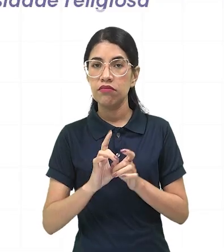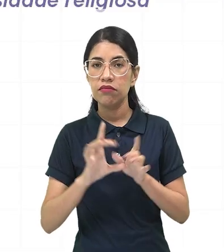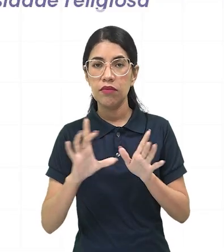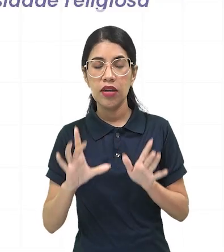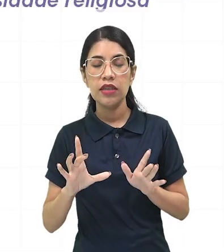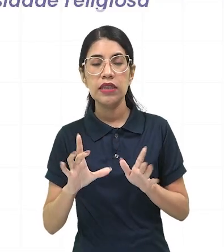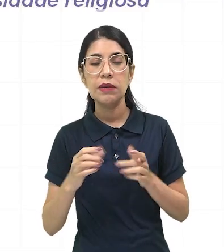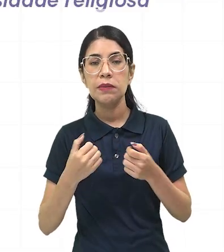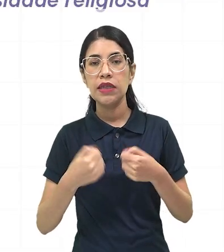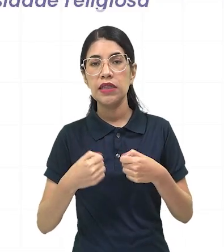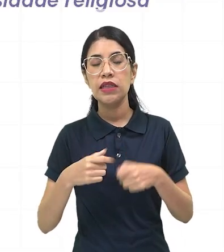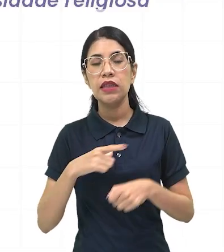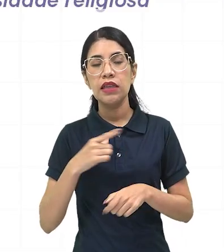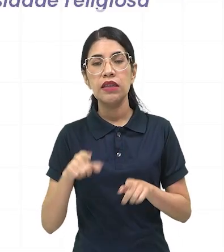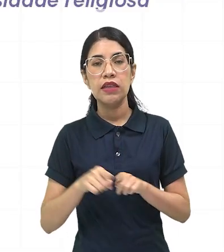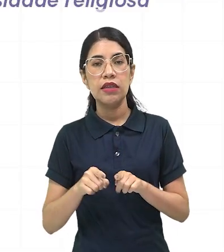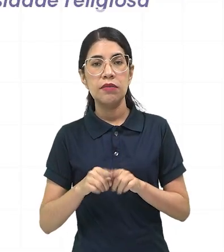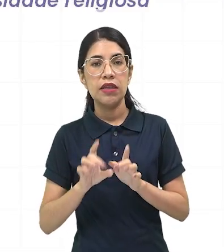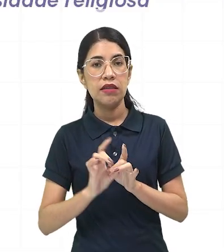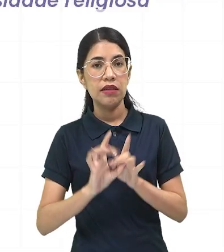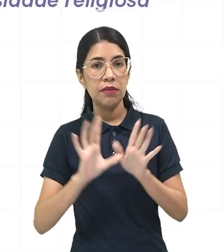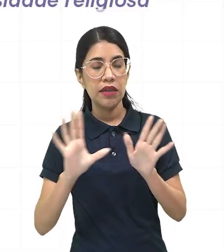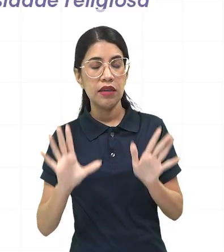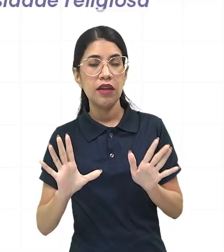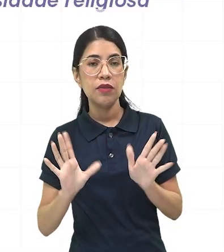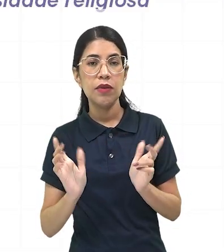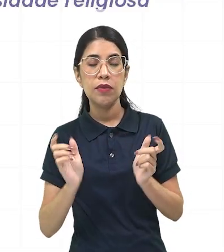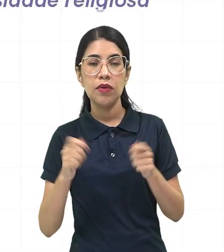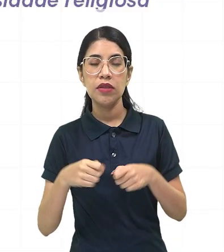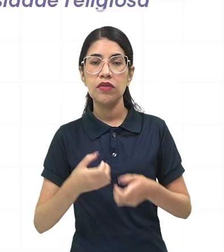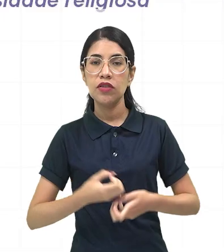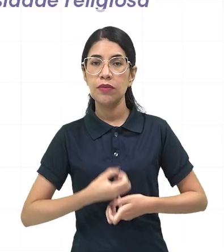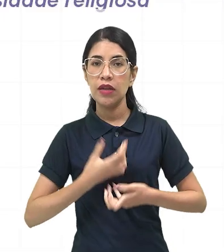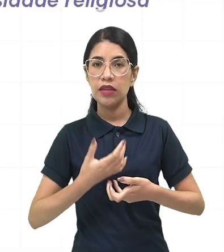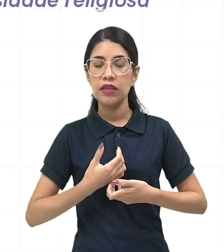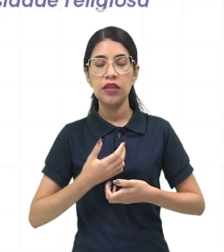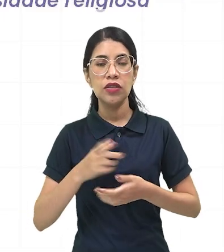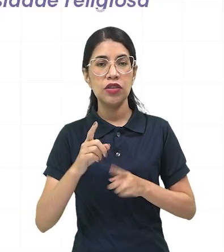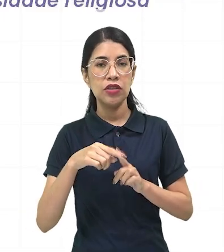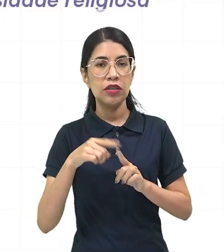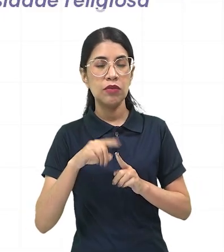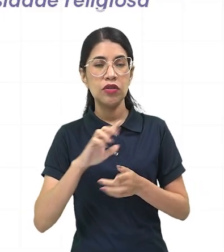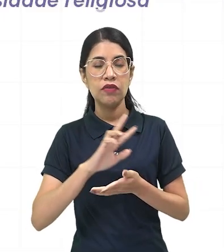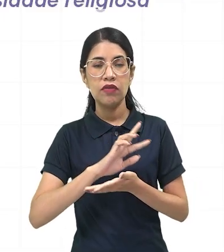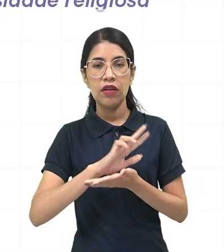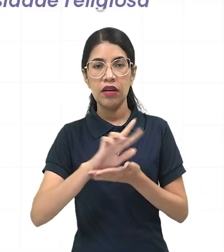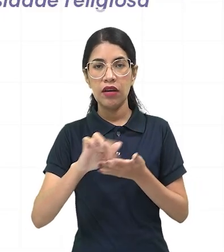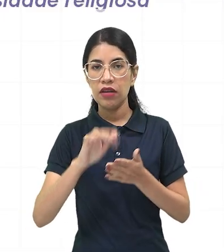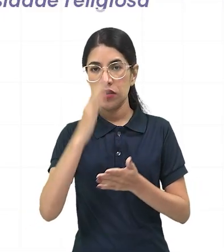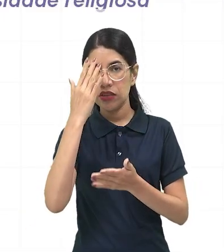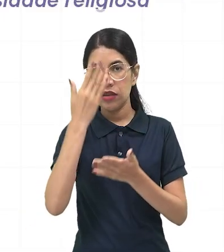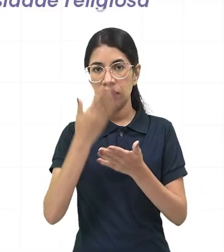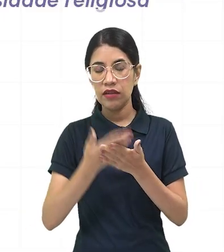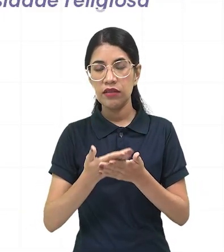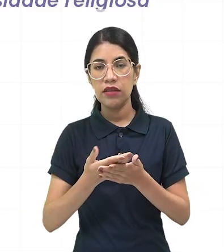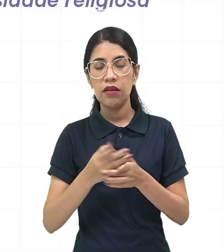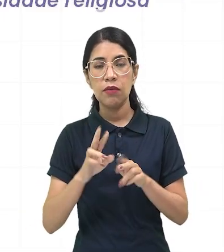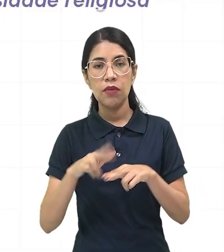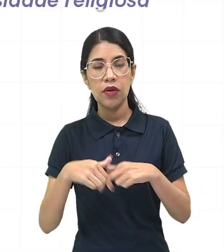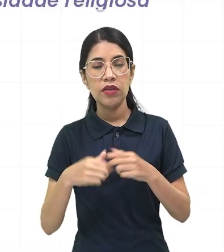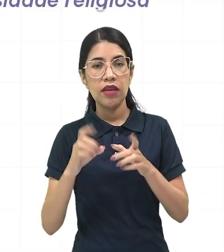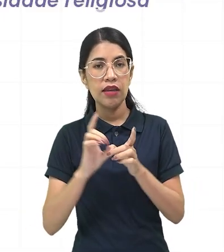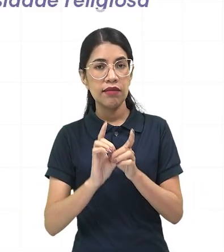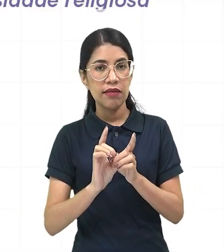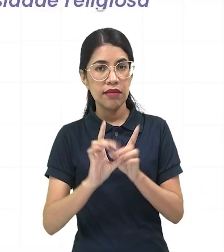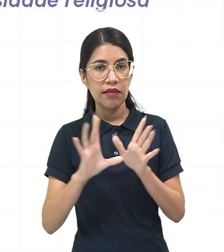democrático, deve haver liberdade para a expressão de todos os tipos de crença. Né? Por isso é que é democrático,